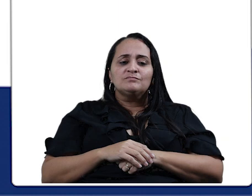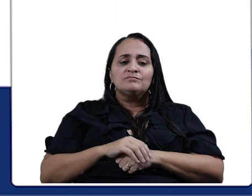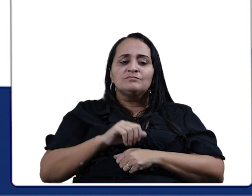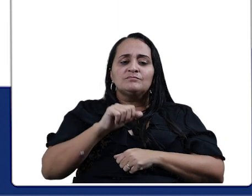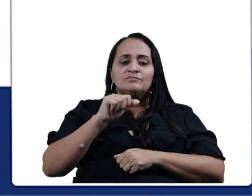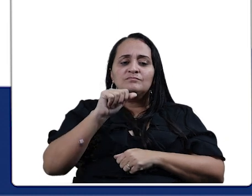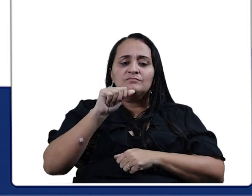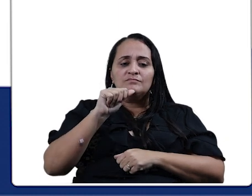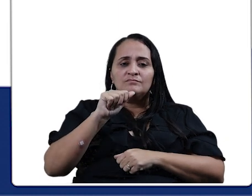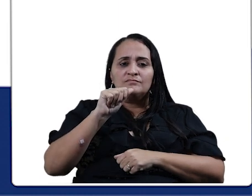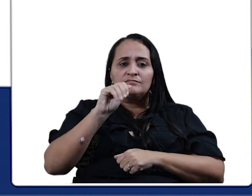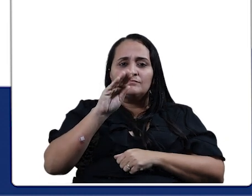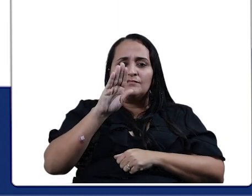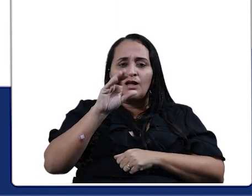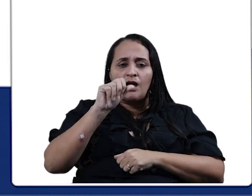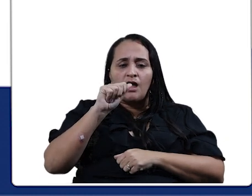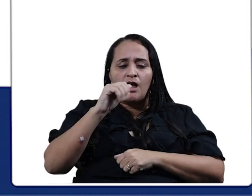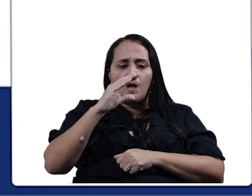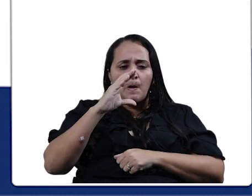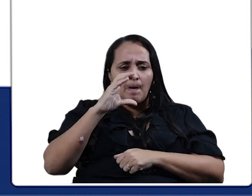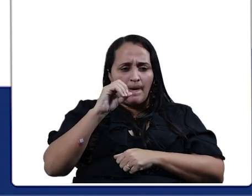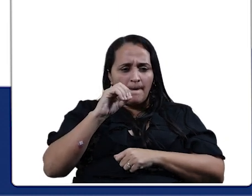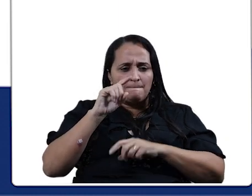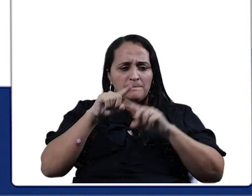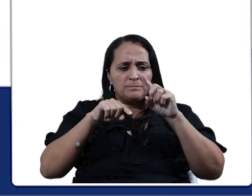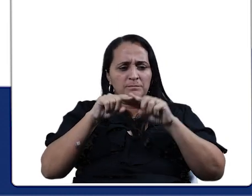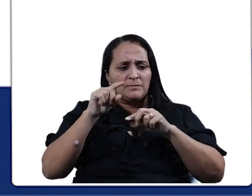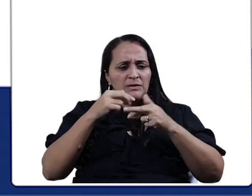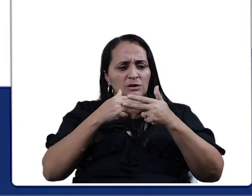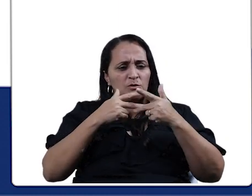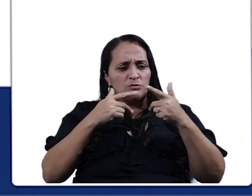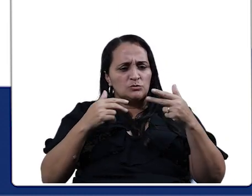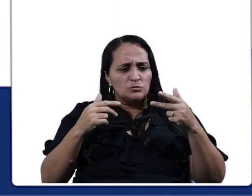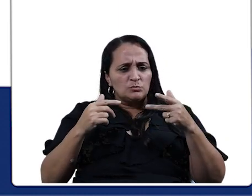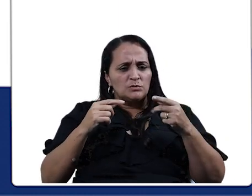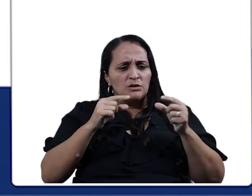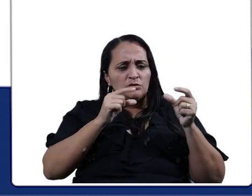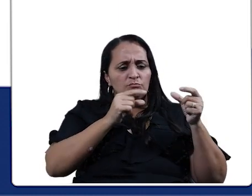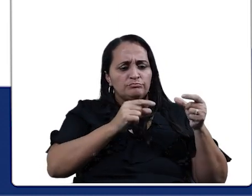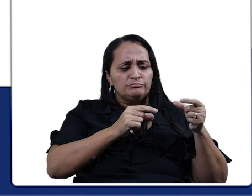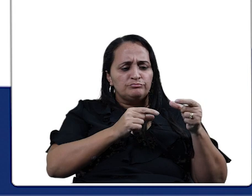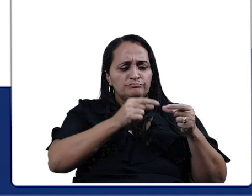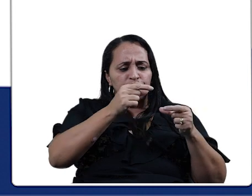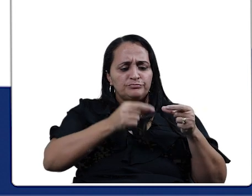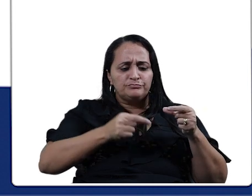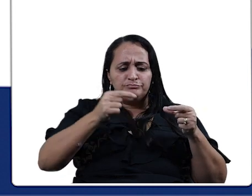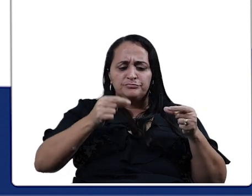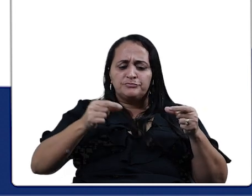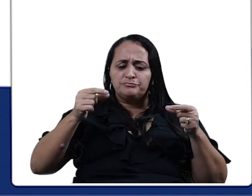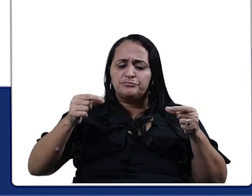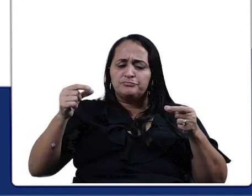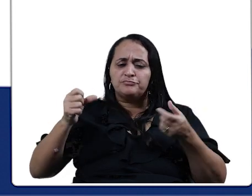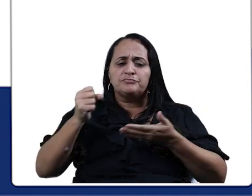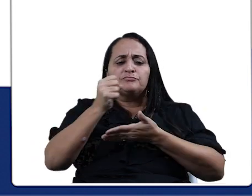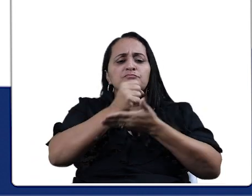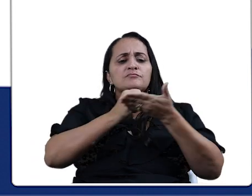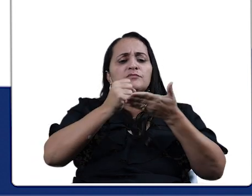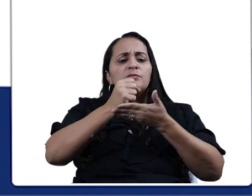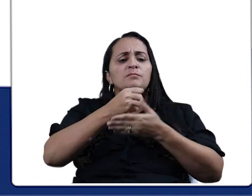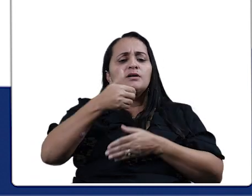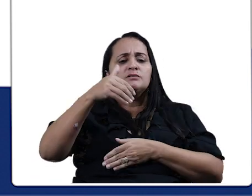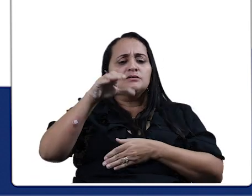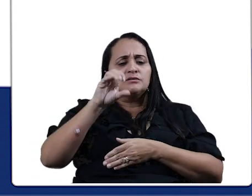antigo instrumento de cálculo que usa notação posicional de base 10 para